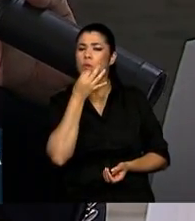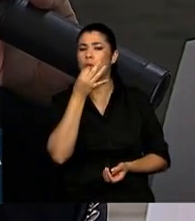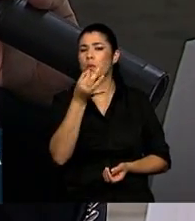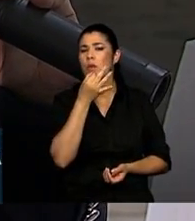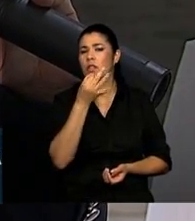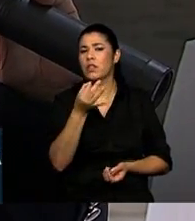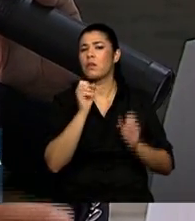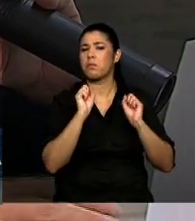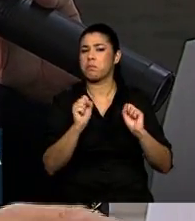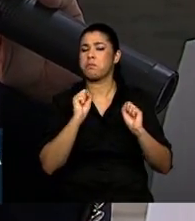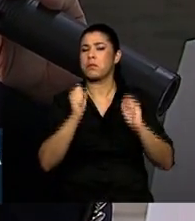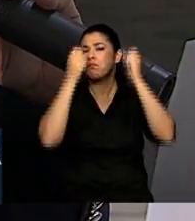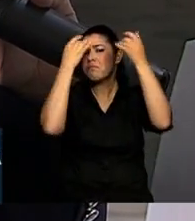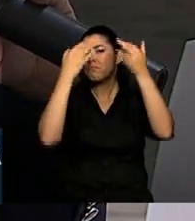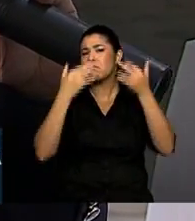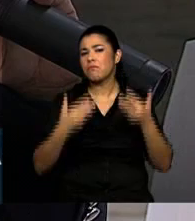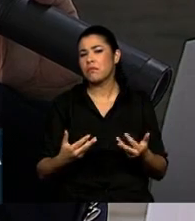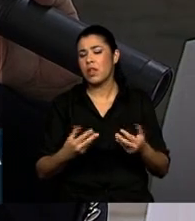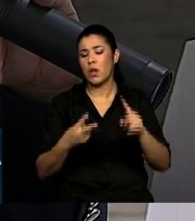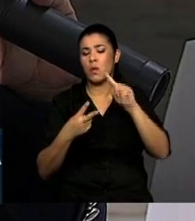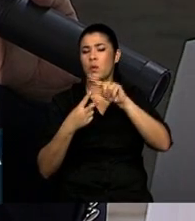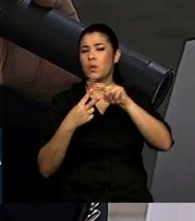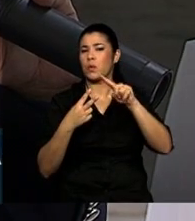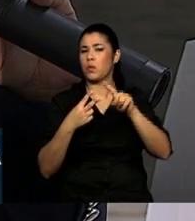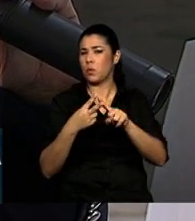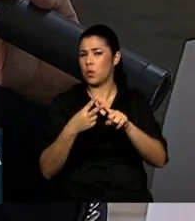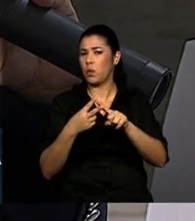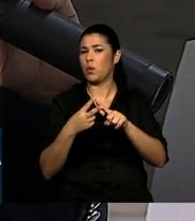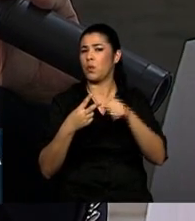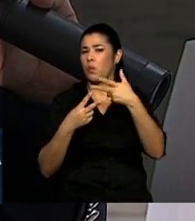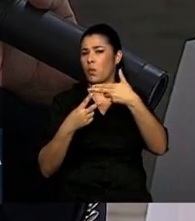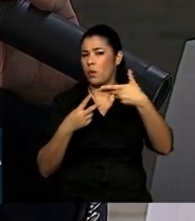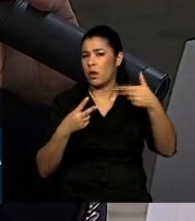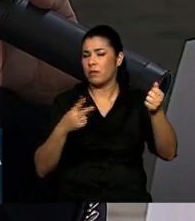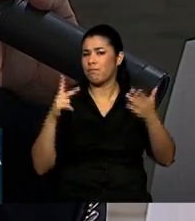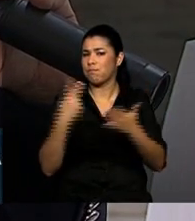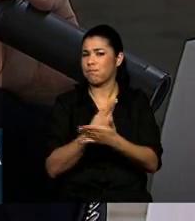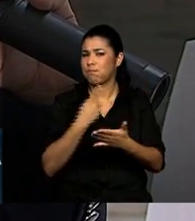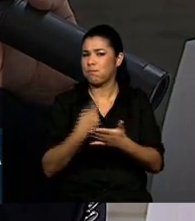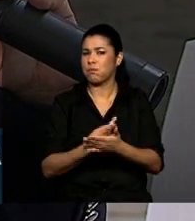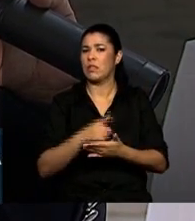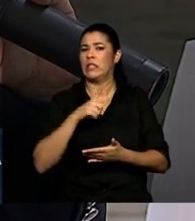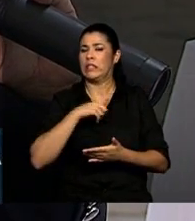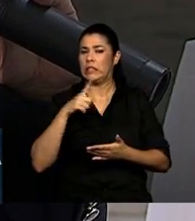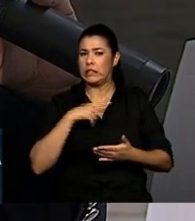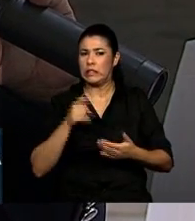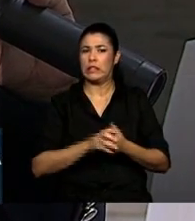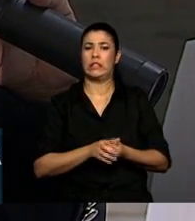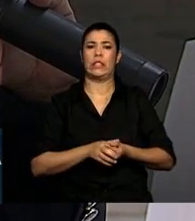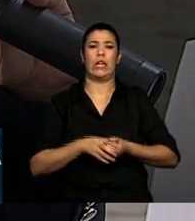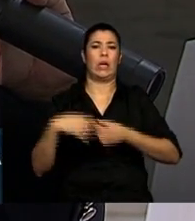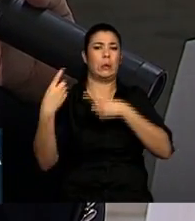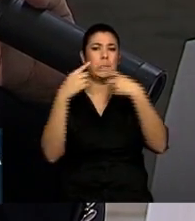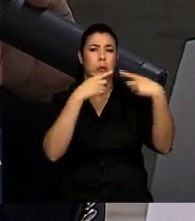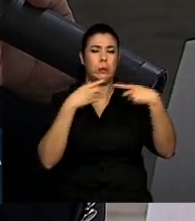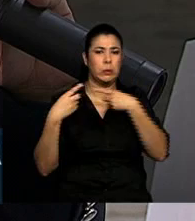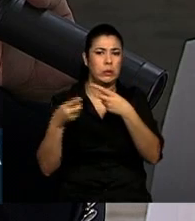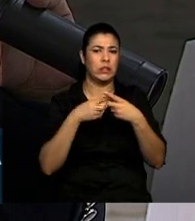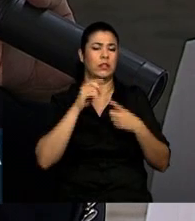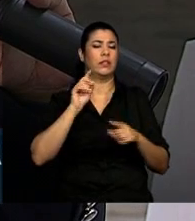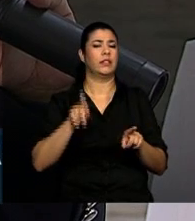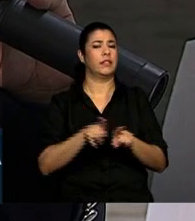possa dar sobre dois pontos específicos que estão causando muita polêmica que são